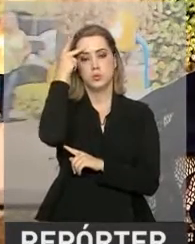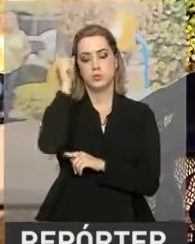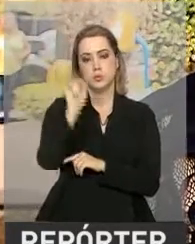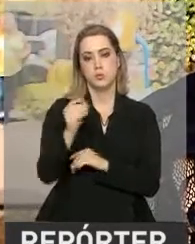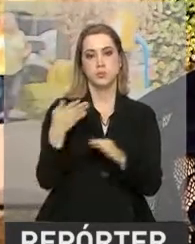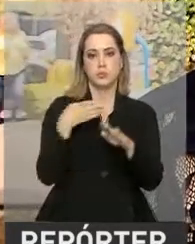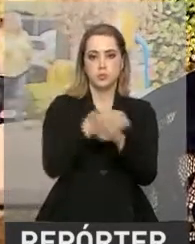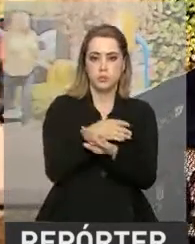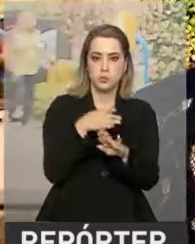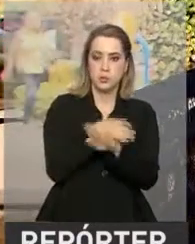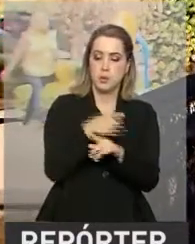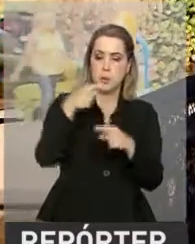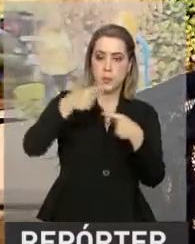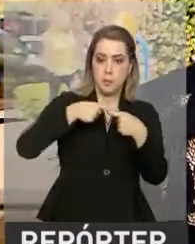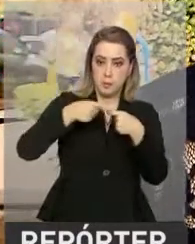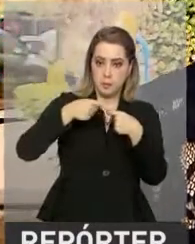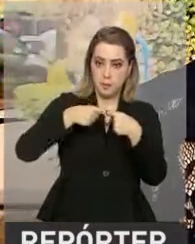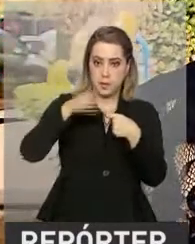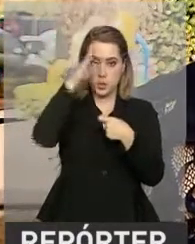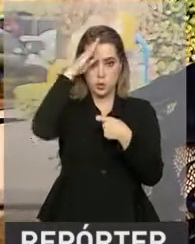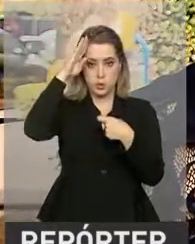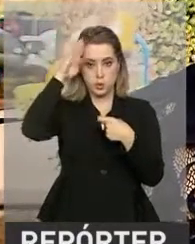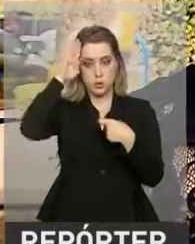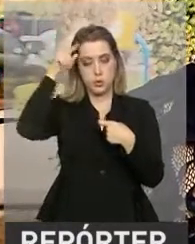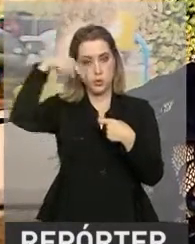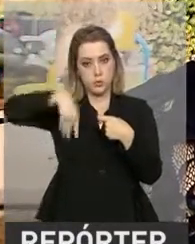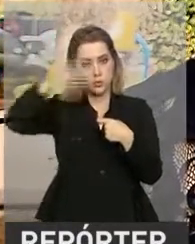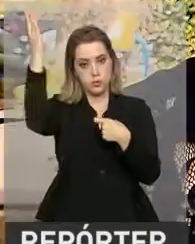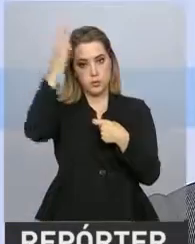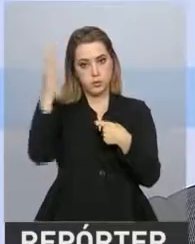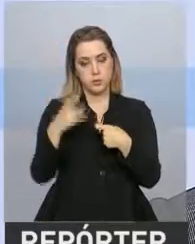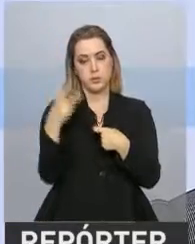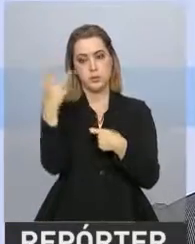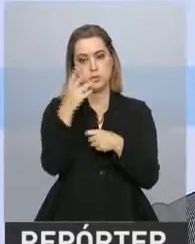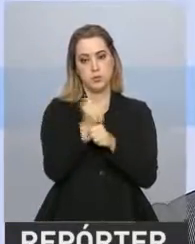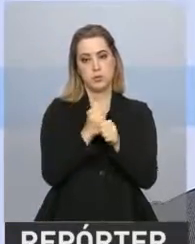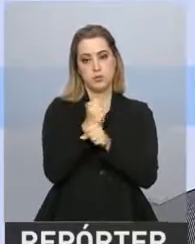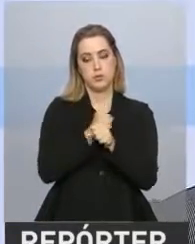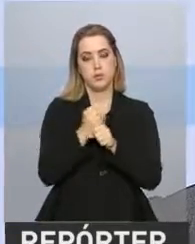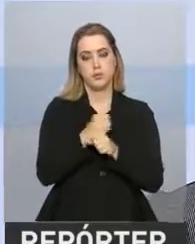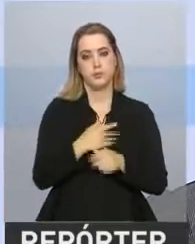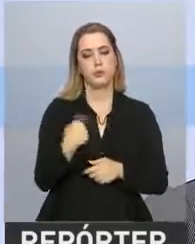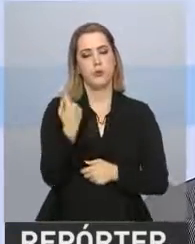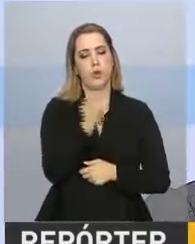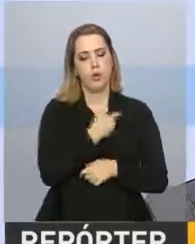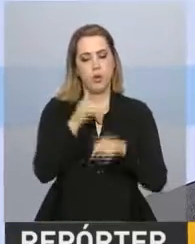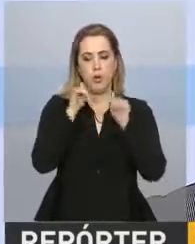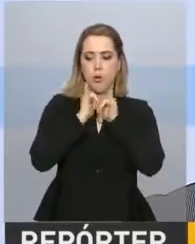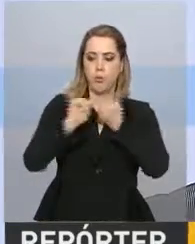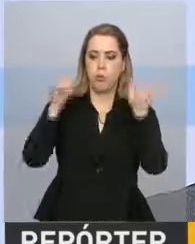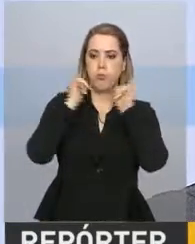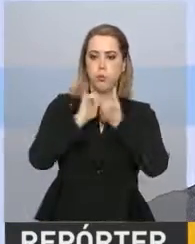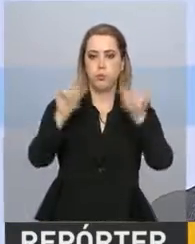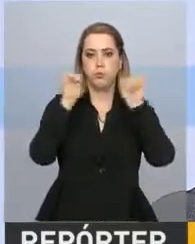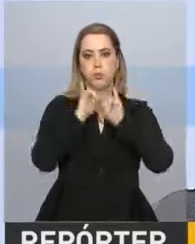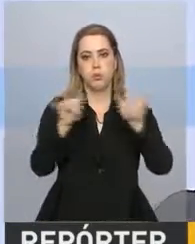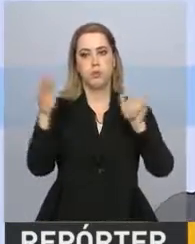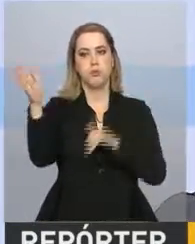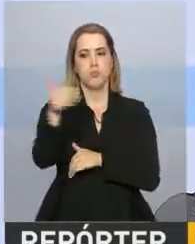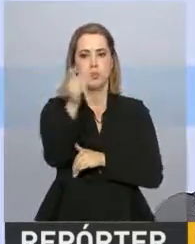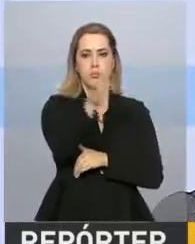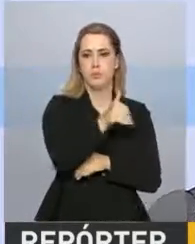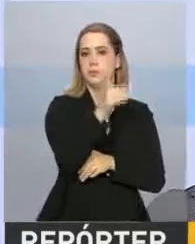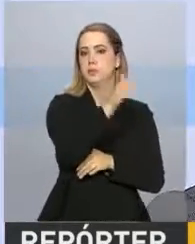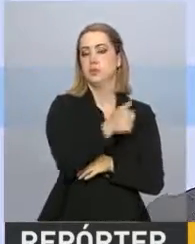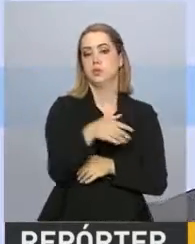preenchidas por médicos formados aqui nos próximos 3 anos. Nós publicaremos sequencialmente editais para a chamada de médicos